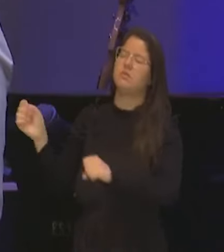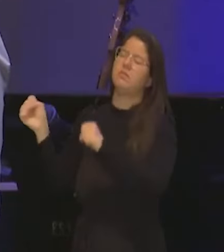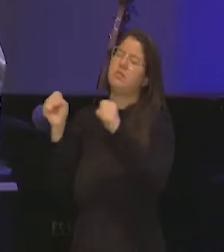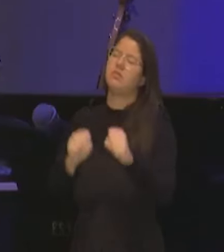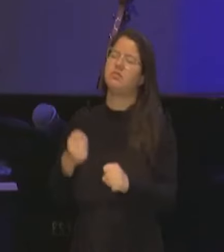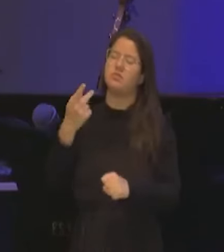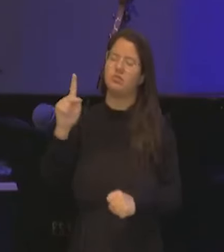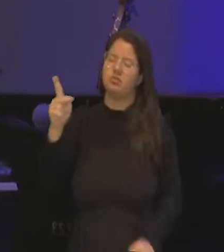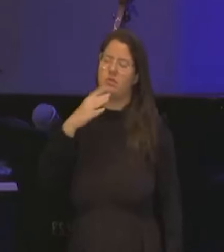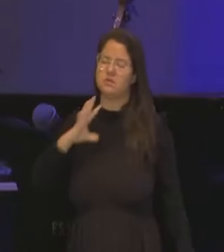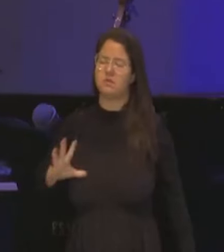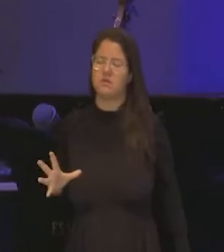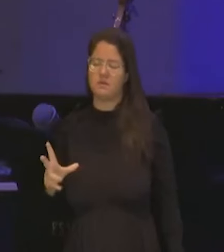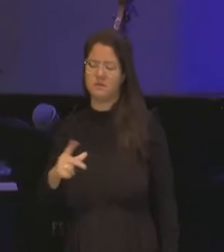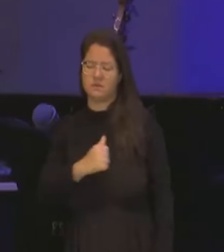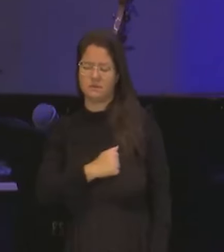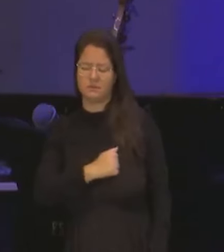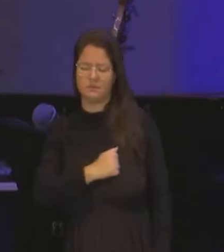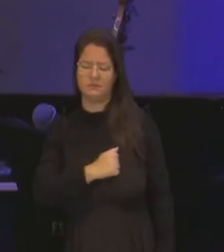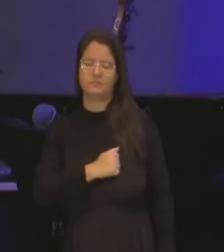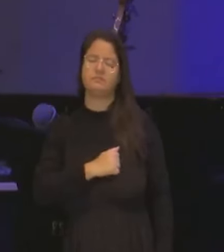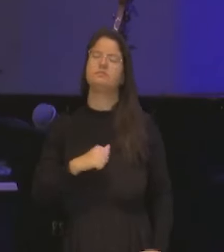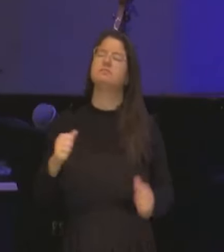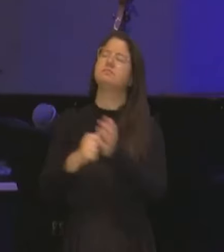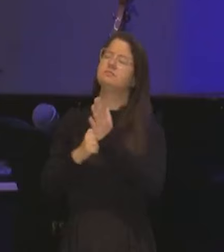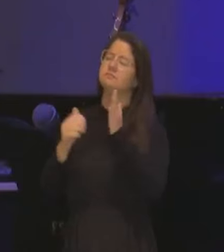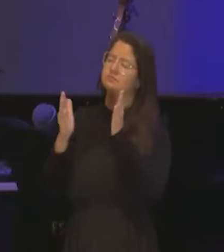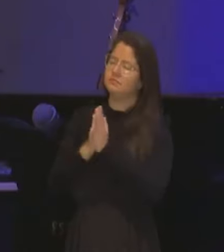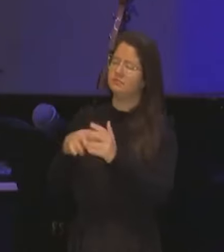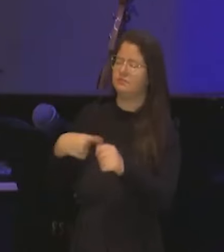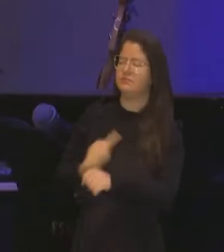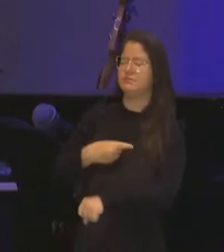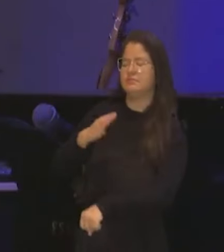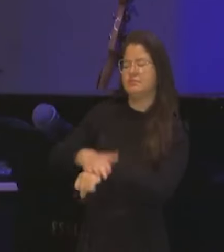Tua salvação. É a oração que nós